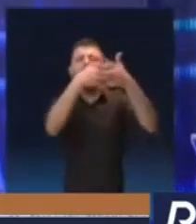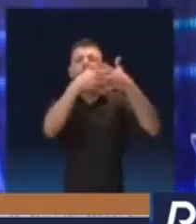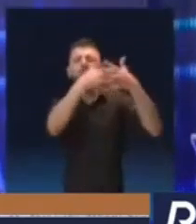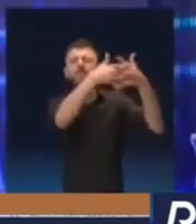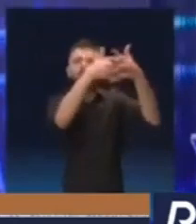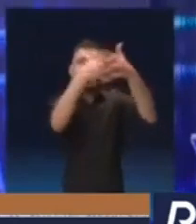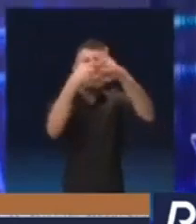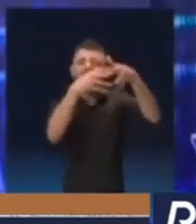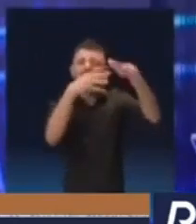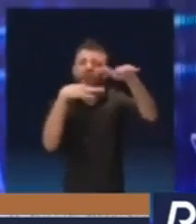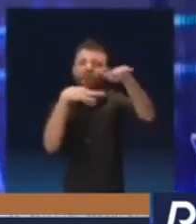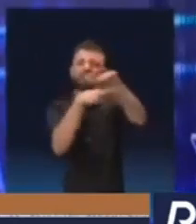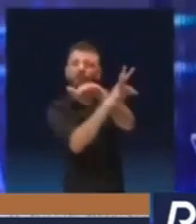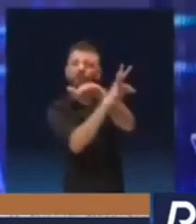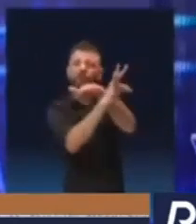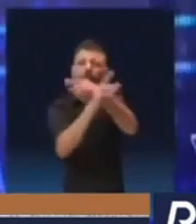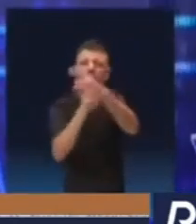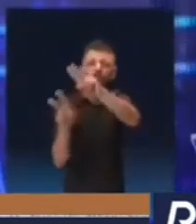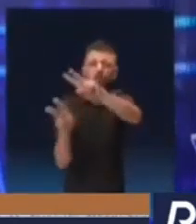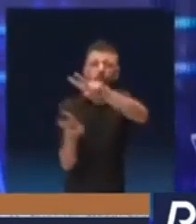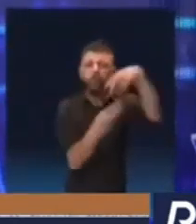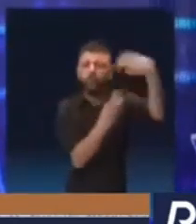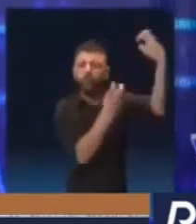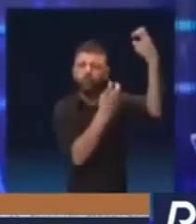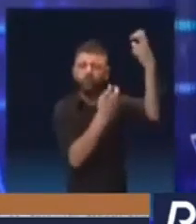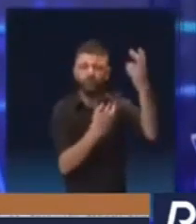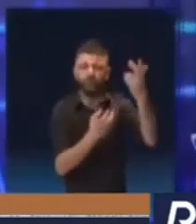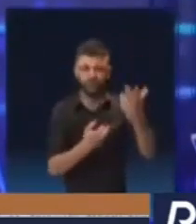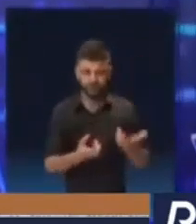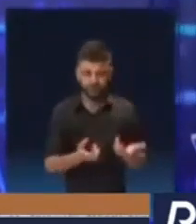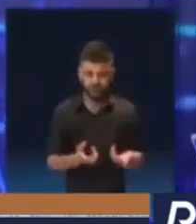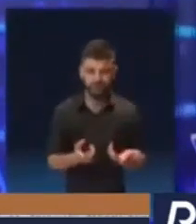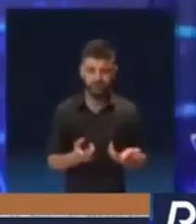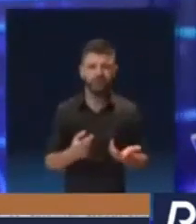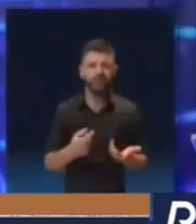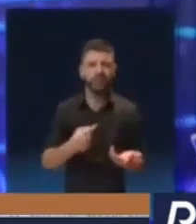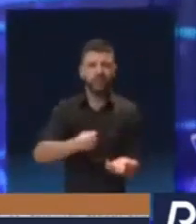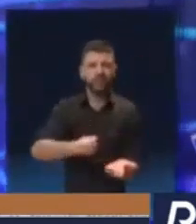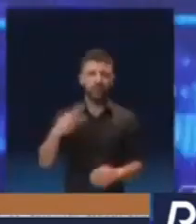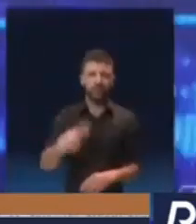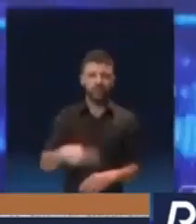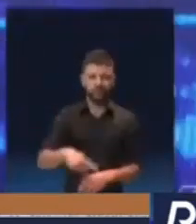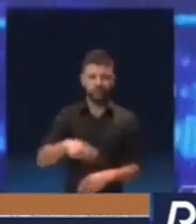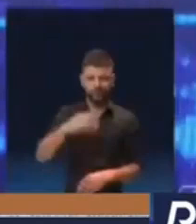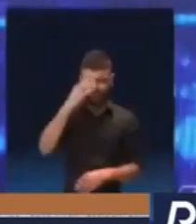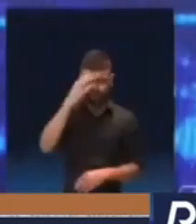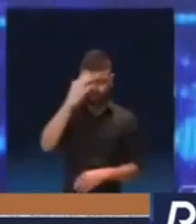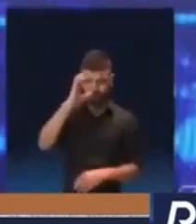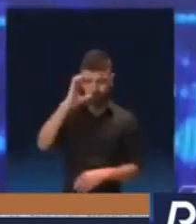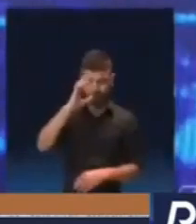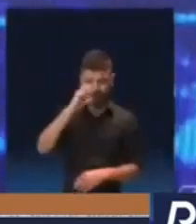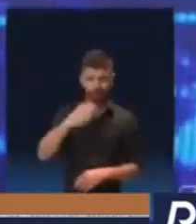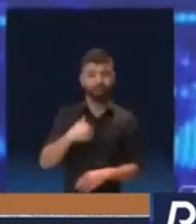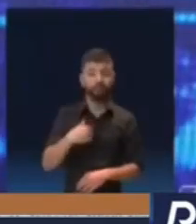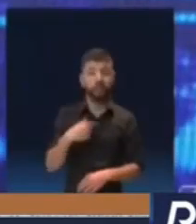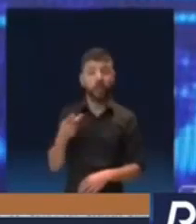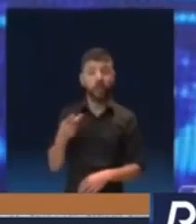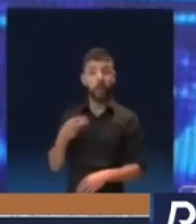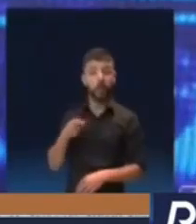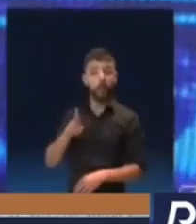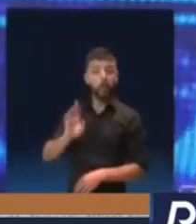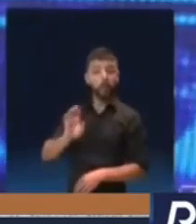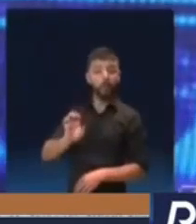pequenos. Então, ele provavelmente imagina que só vai perder, ou foi aconselhado pelos seus marqueteiros, que ele ganharia mais